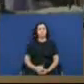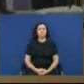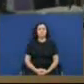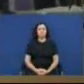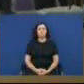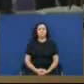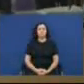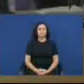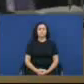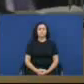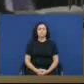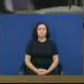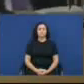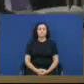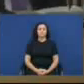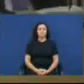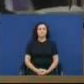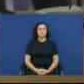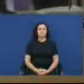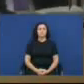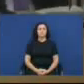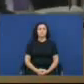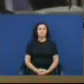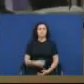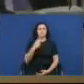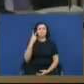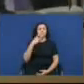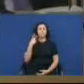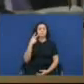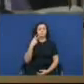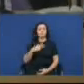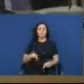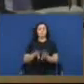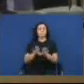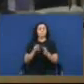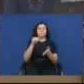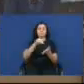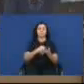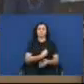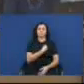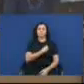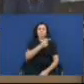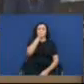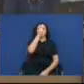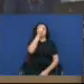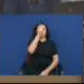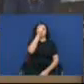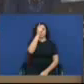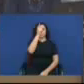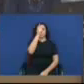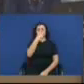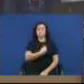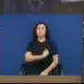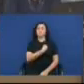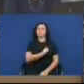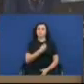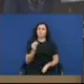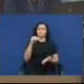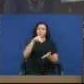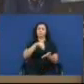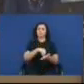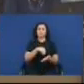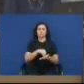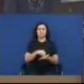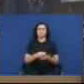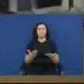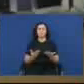Cerqueira. Pela ordem, senhor presidente. Pela ordem, vereador Lemão. Também registrada a presença do vereador